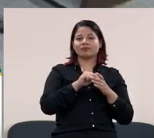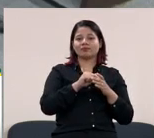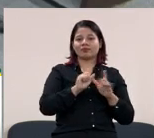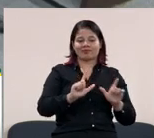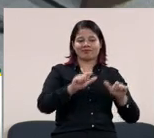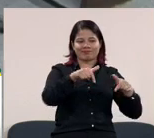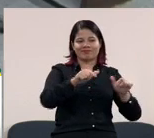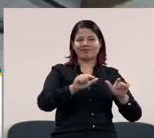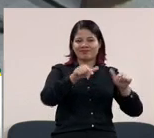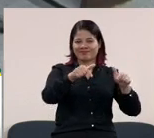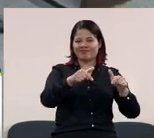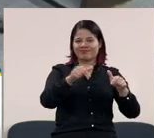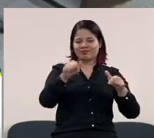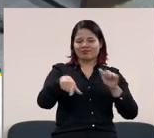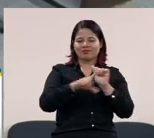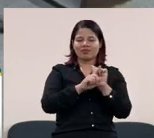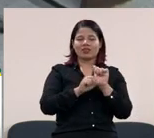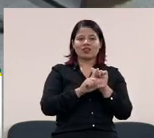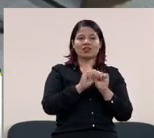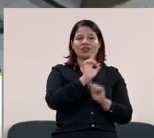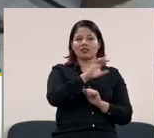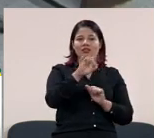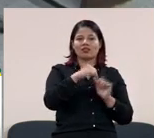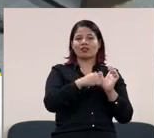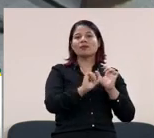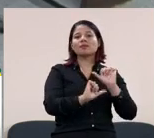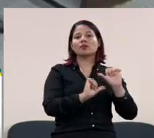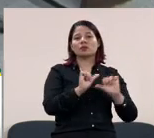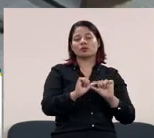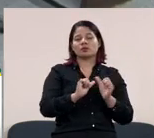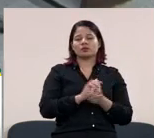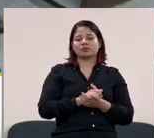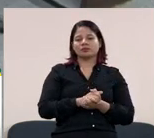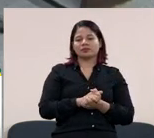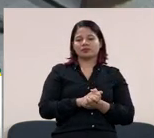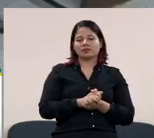honoríficos pela Assembleia Legislativa do Estado do Amapá. Moção